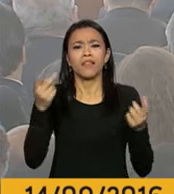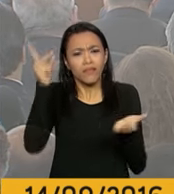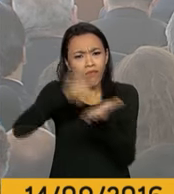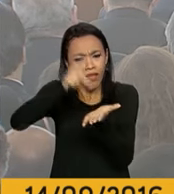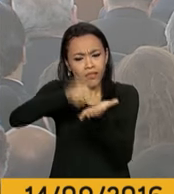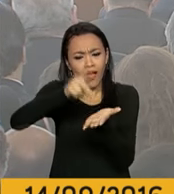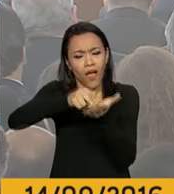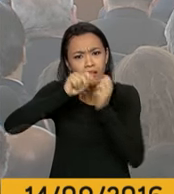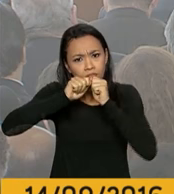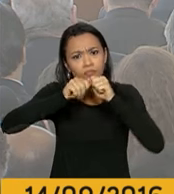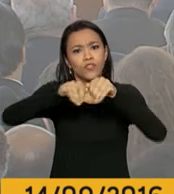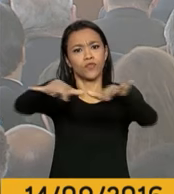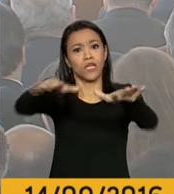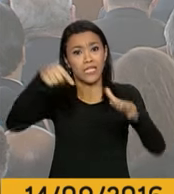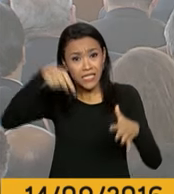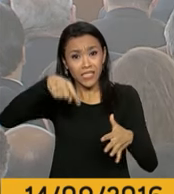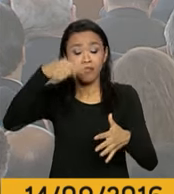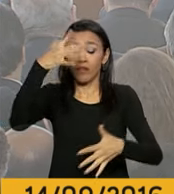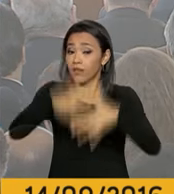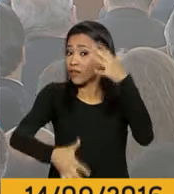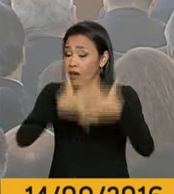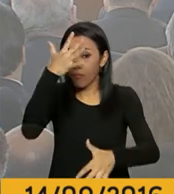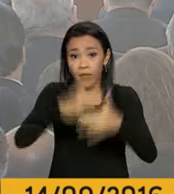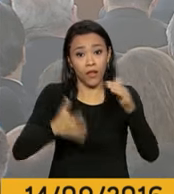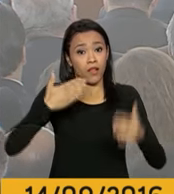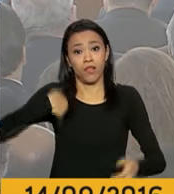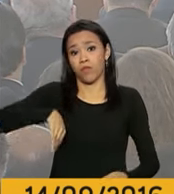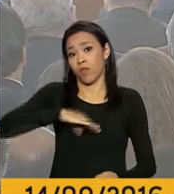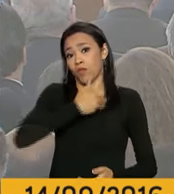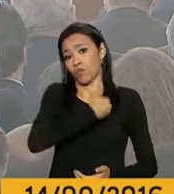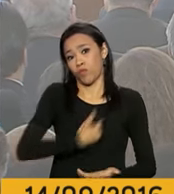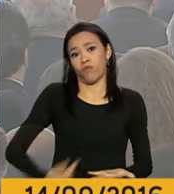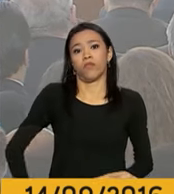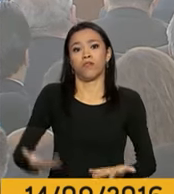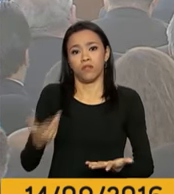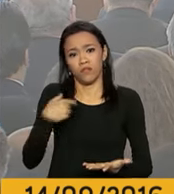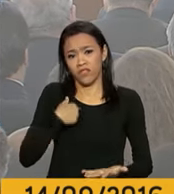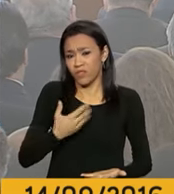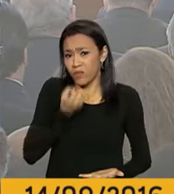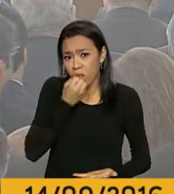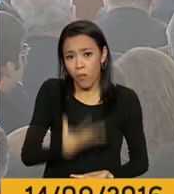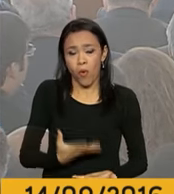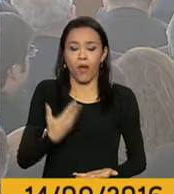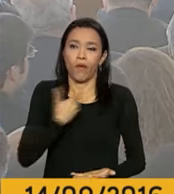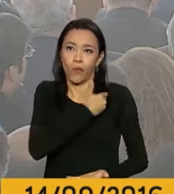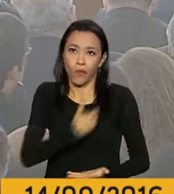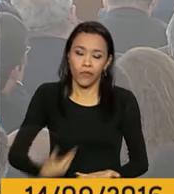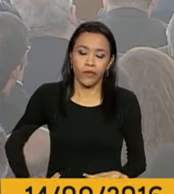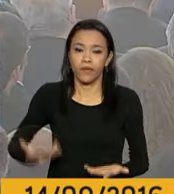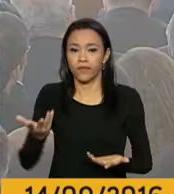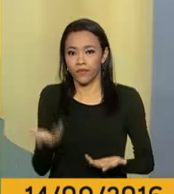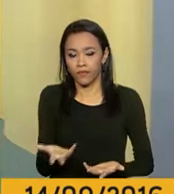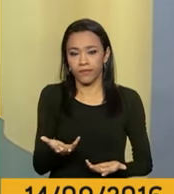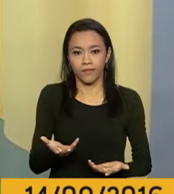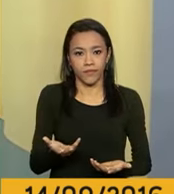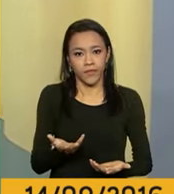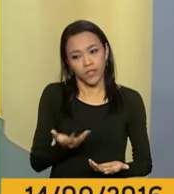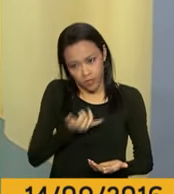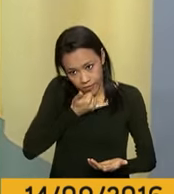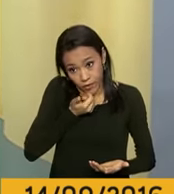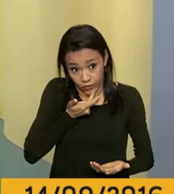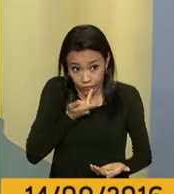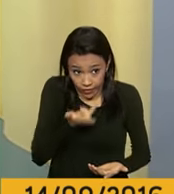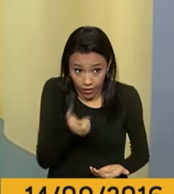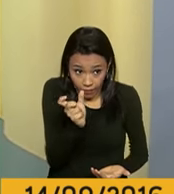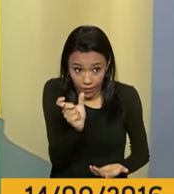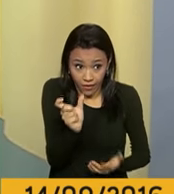dos fatos. E isto cria problemas para nós, porque, convenhamos, é muito desagradável imaginar que um governo seja tão, se me permite